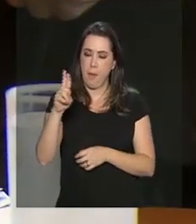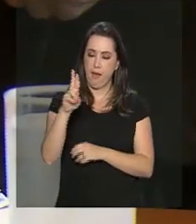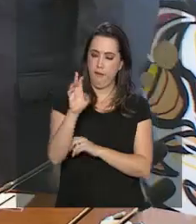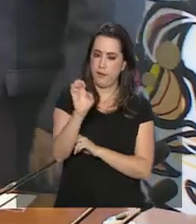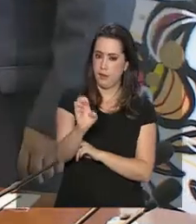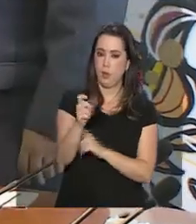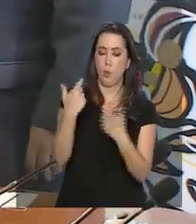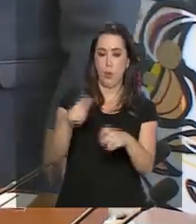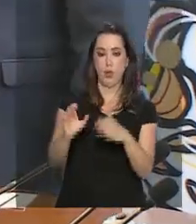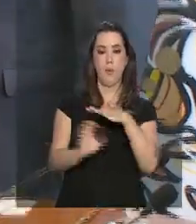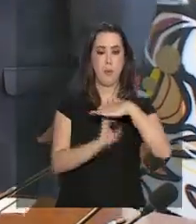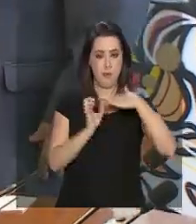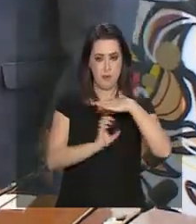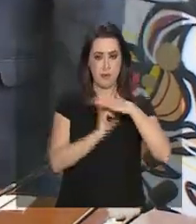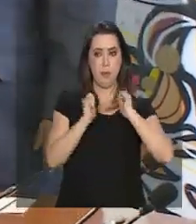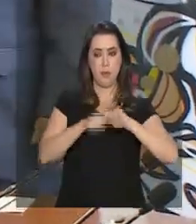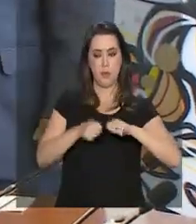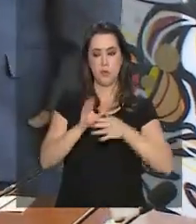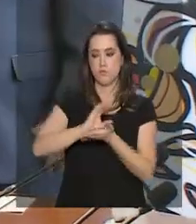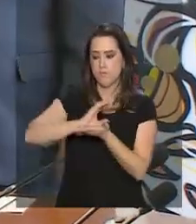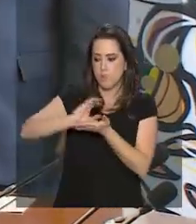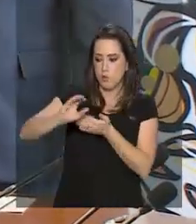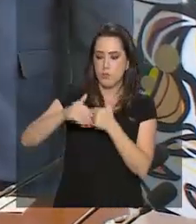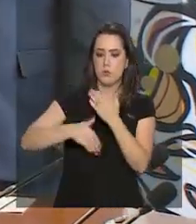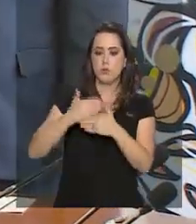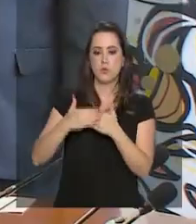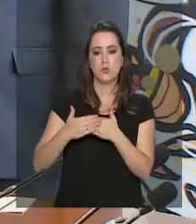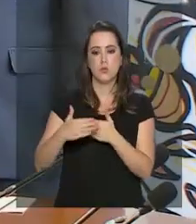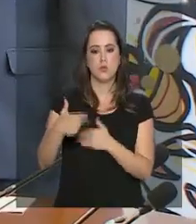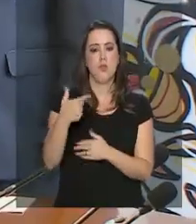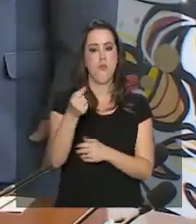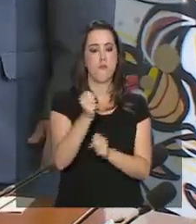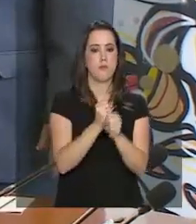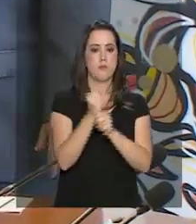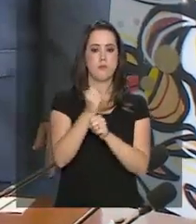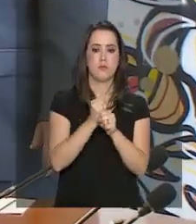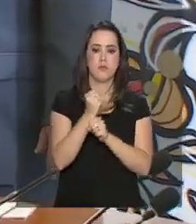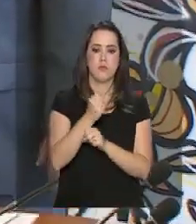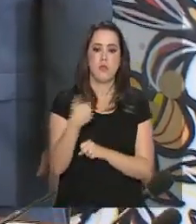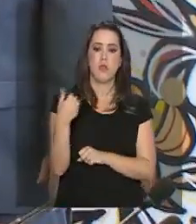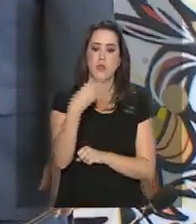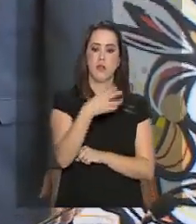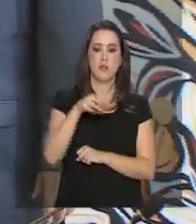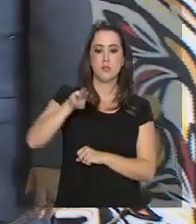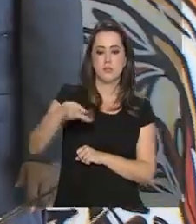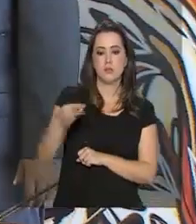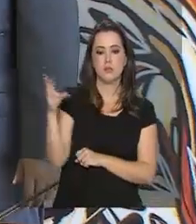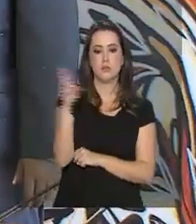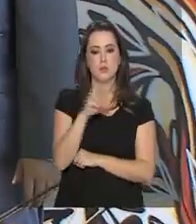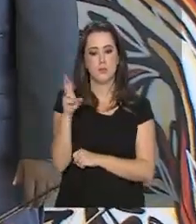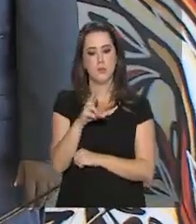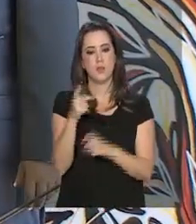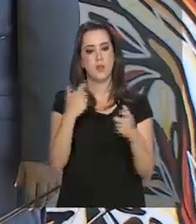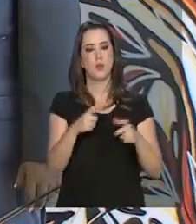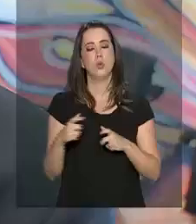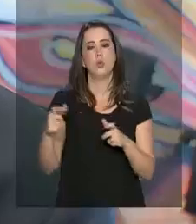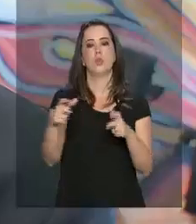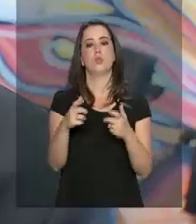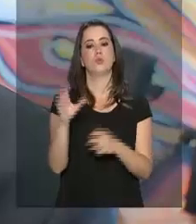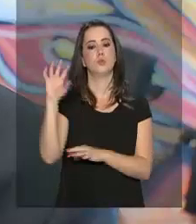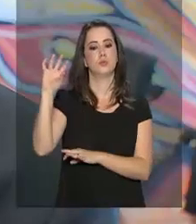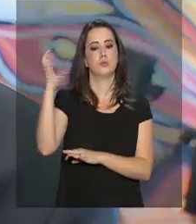concessão o consórcio vai investir ao longo de 20 anos 14 milhões de reais no parque da chapada